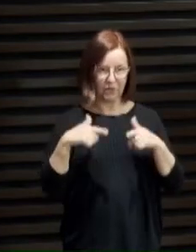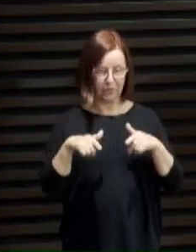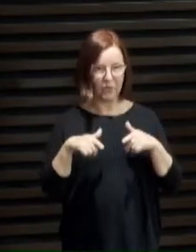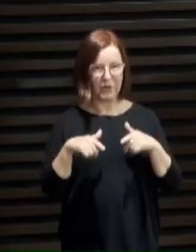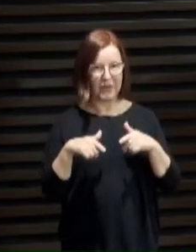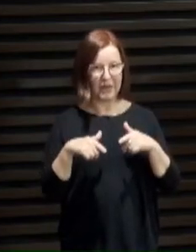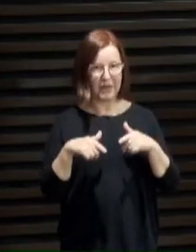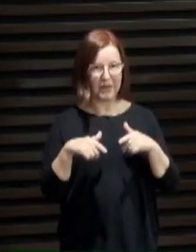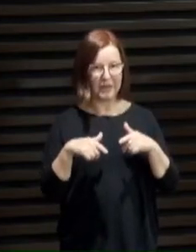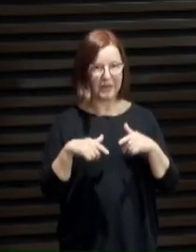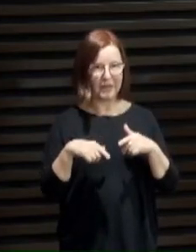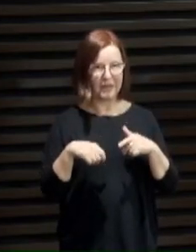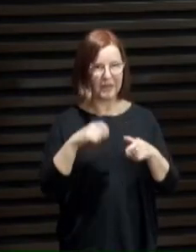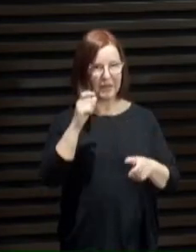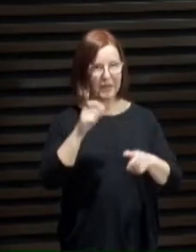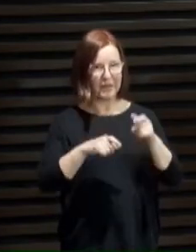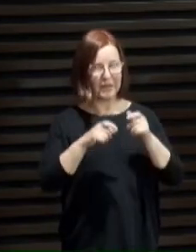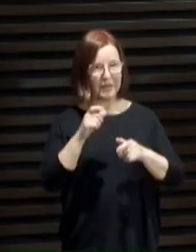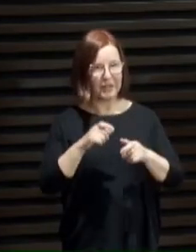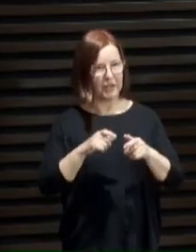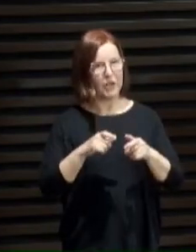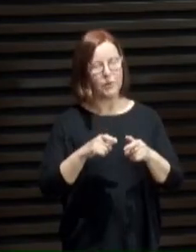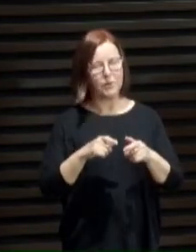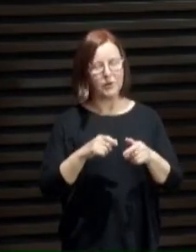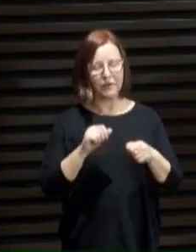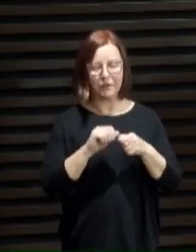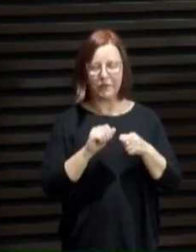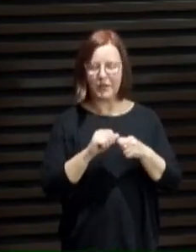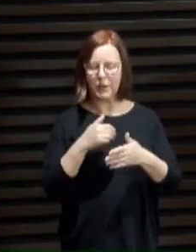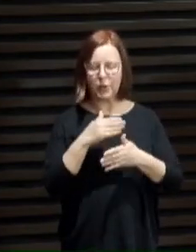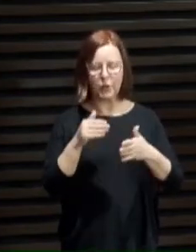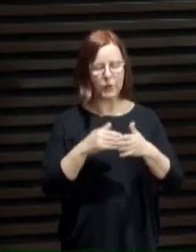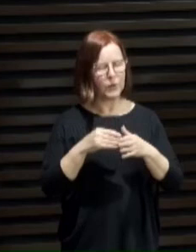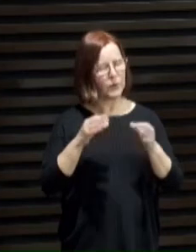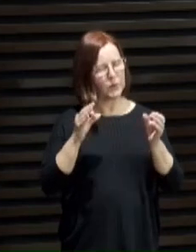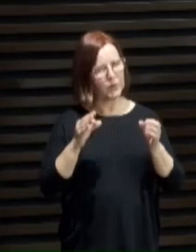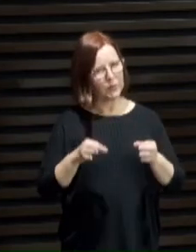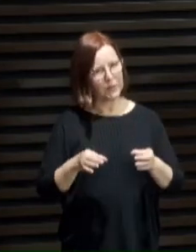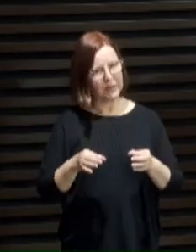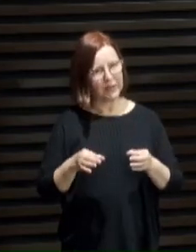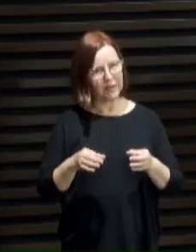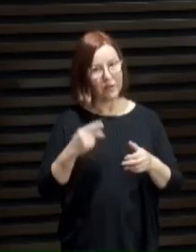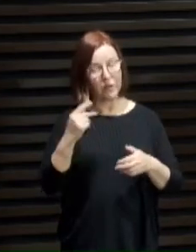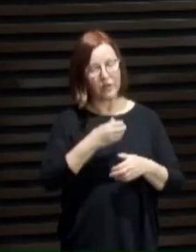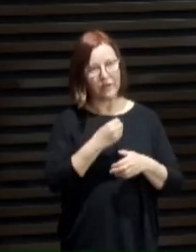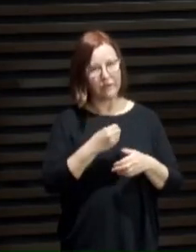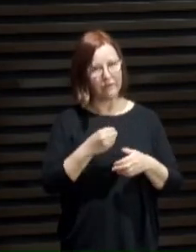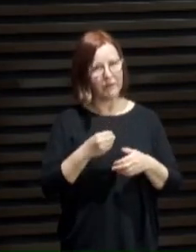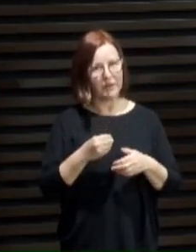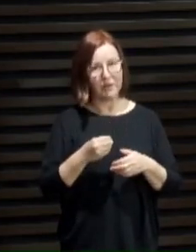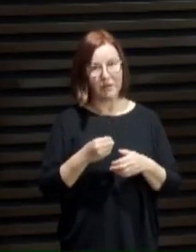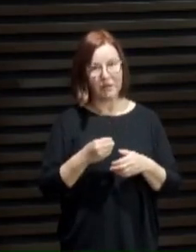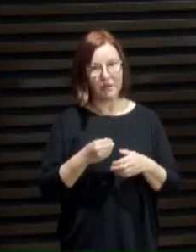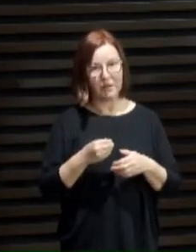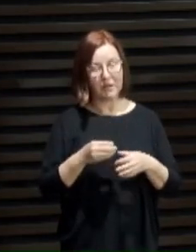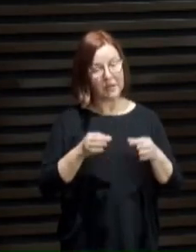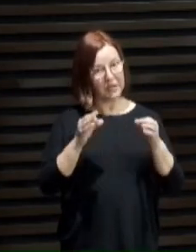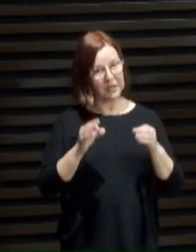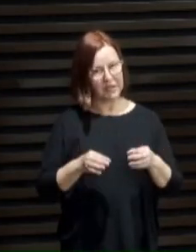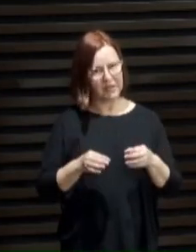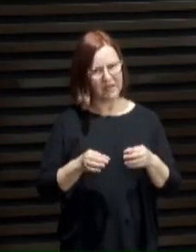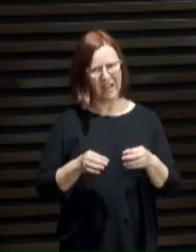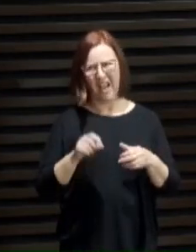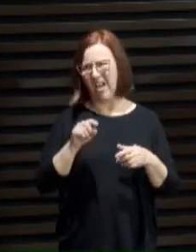azul clarinho, tudo funcionando bonitinho, sua vida toda em ordem. Então você nunca fez nada de tão